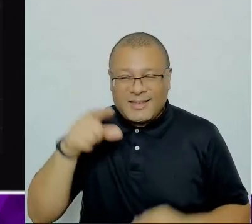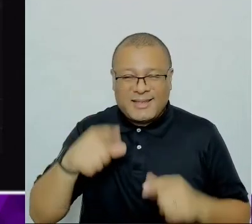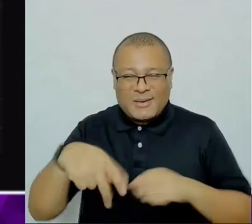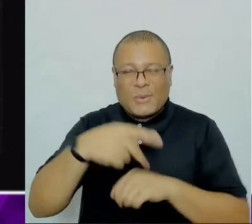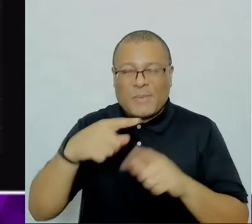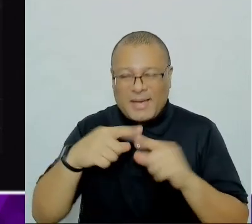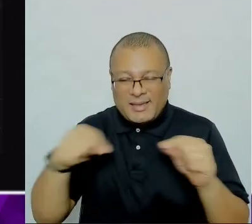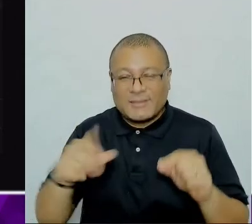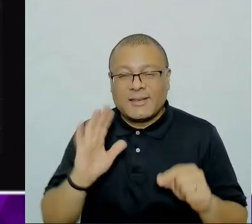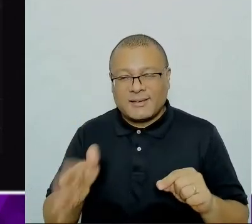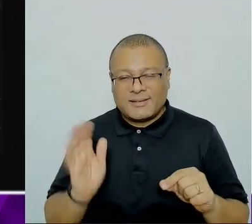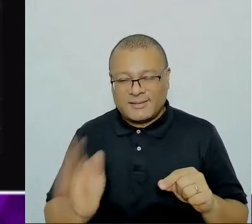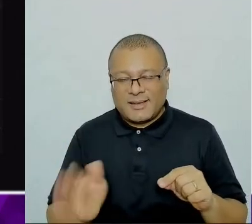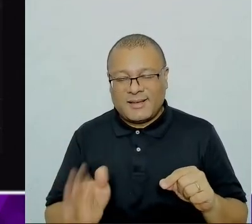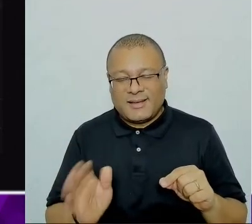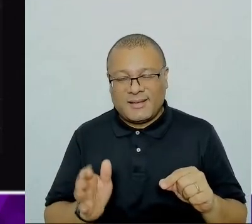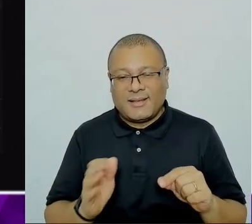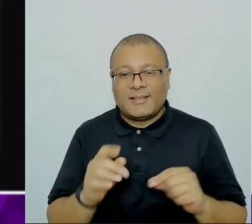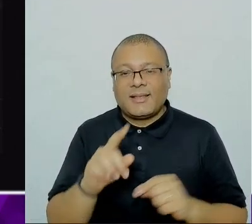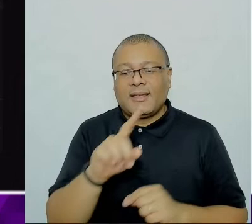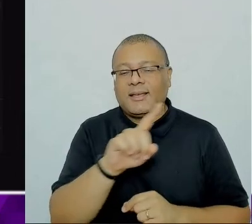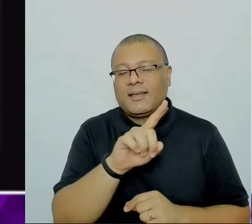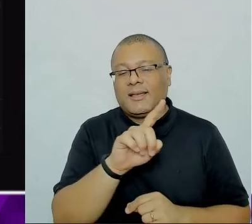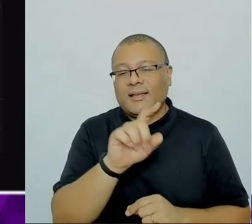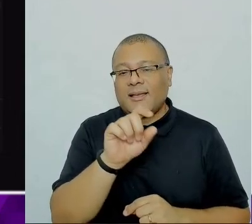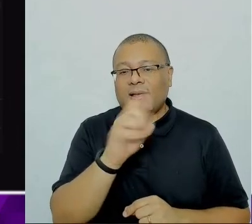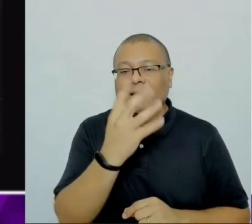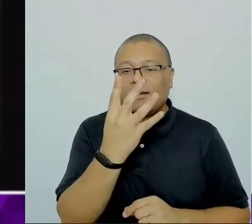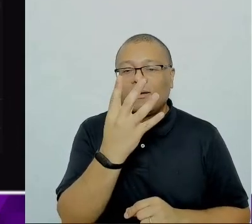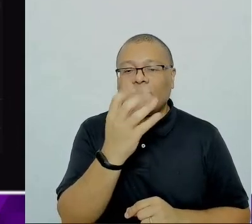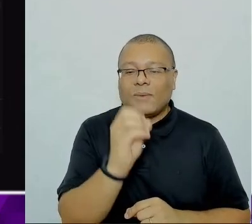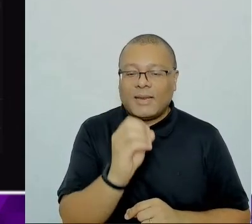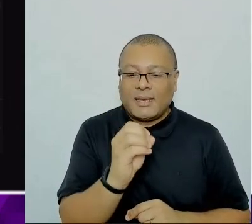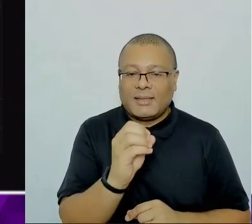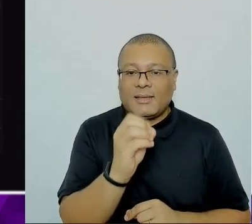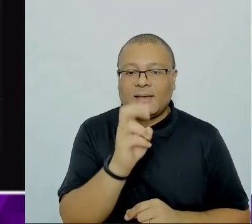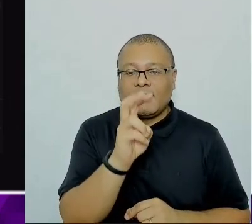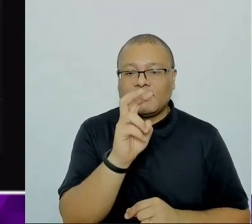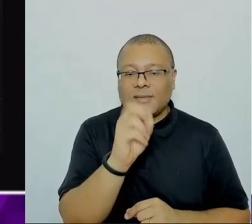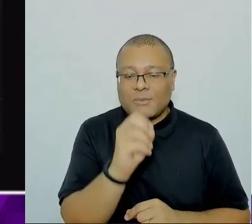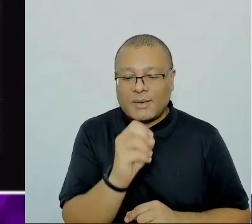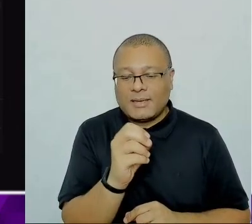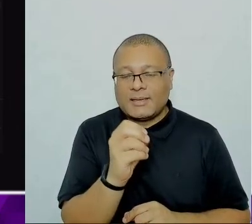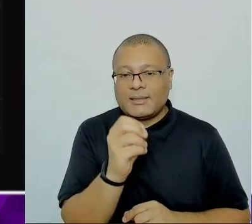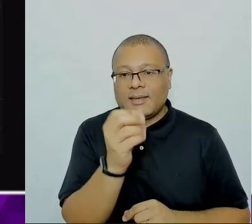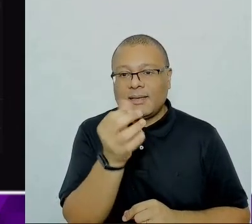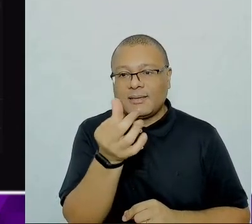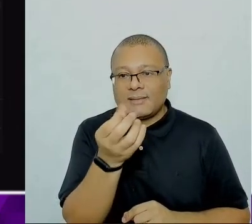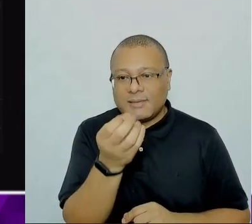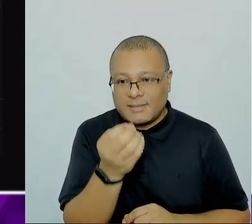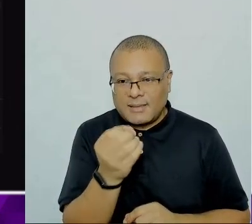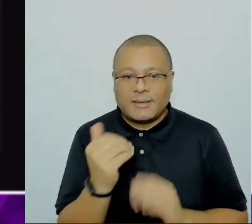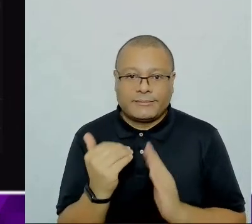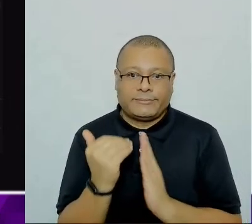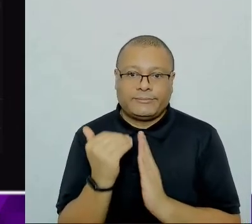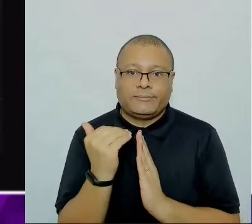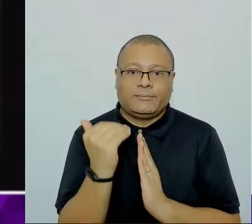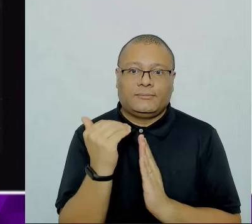Zenta, né? Para quem não sabe, do Zenta é o 40, depois 50, 60, depois a gente não sai mais do Zenta. Eu já tenho meus Zentinhas